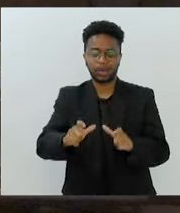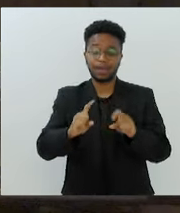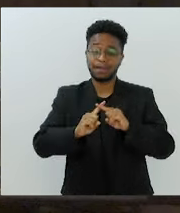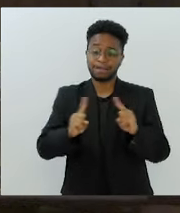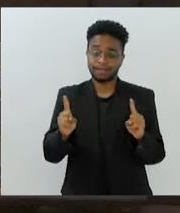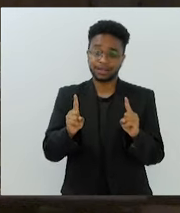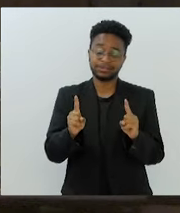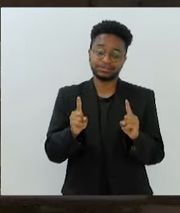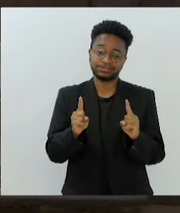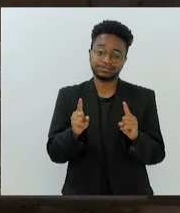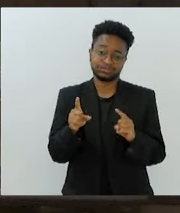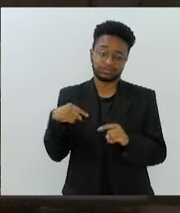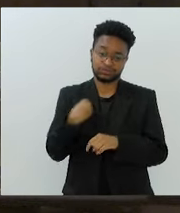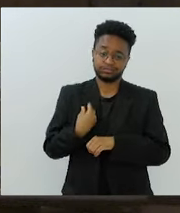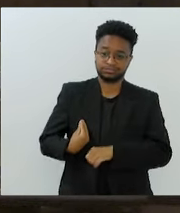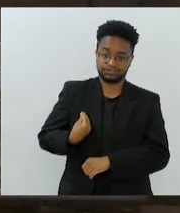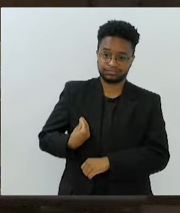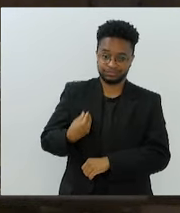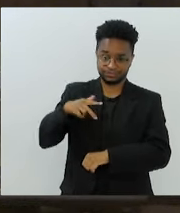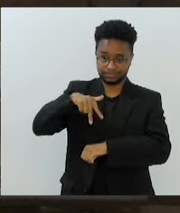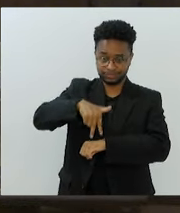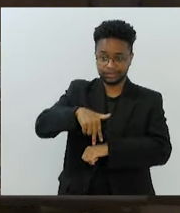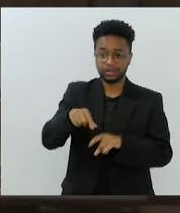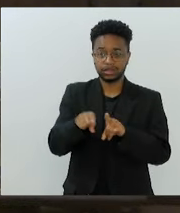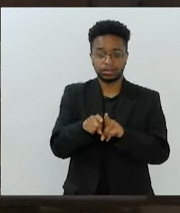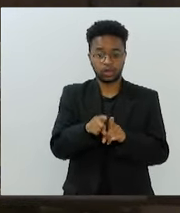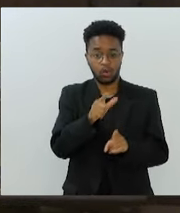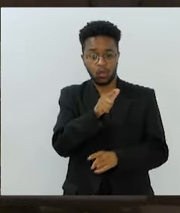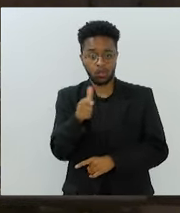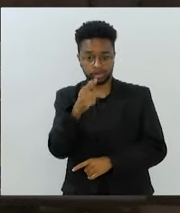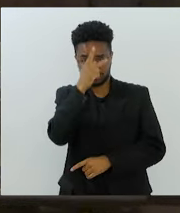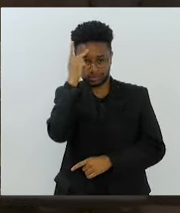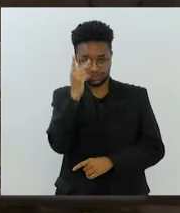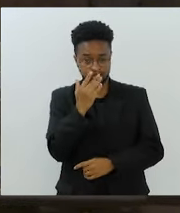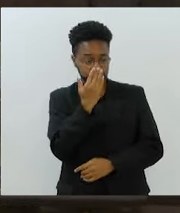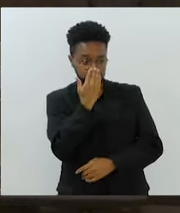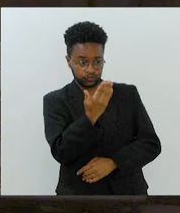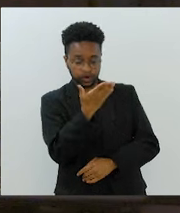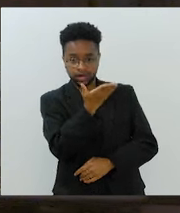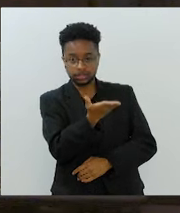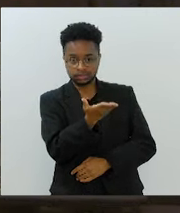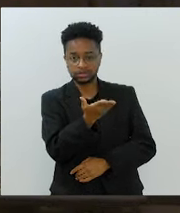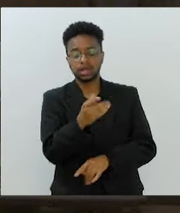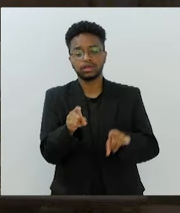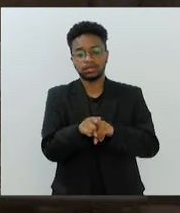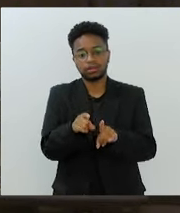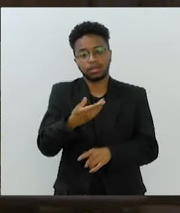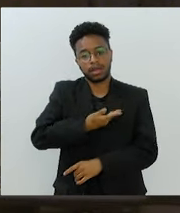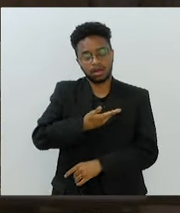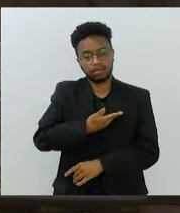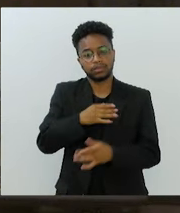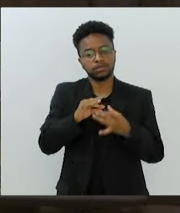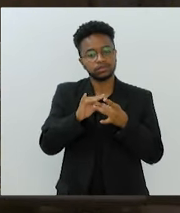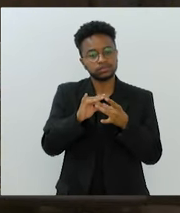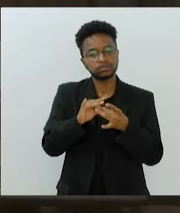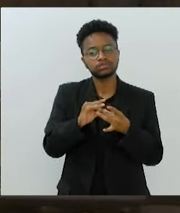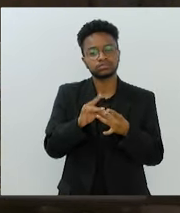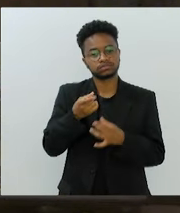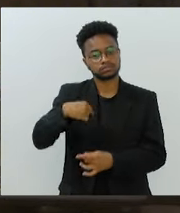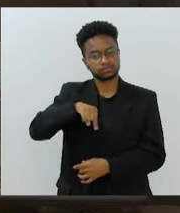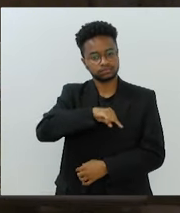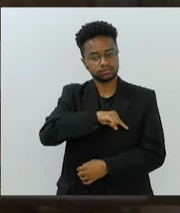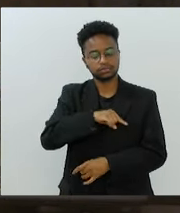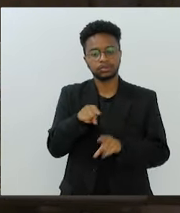então lá estávamos. E o outro que está aqui logo aqui à frente, também companheiro aqui de todos nós, do